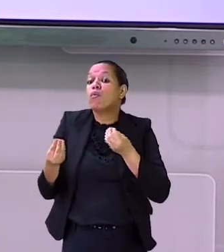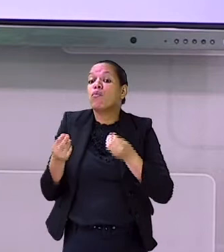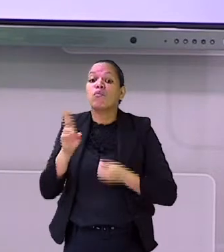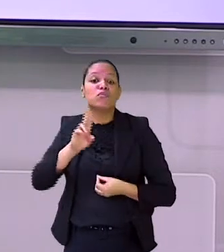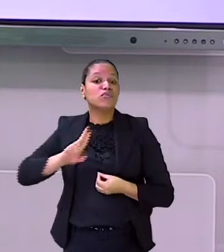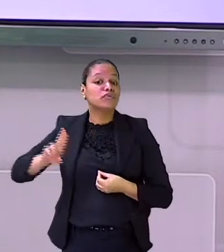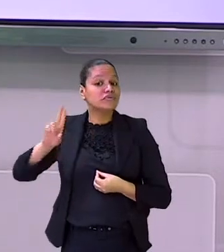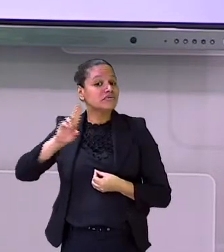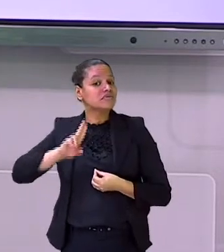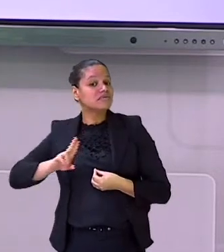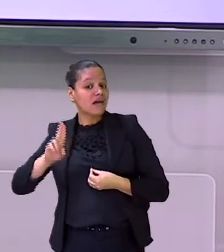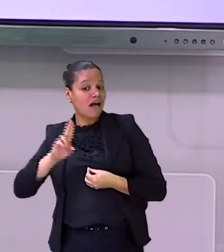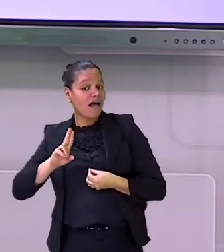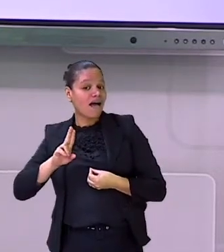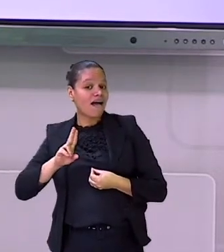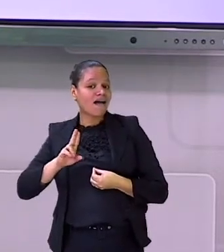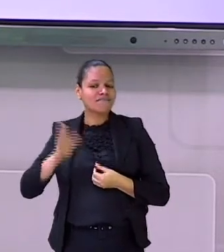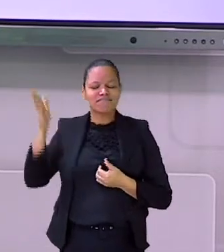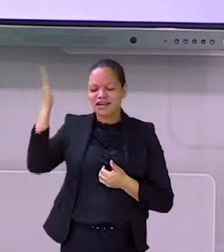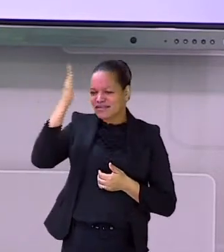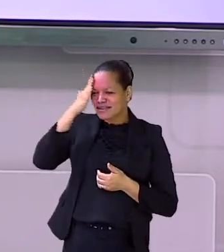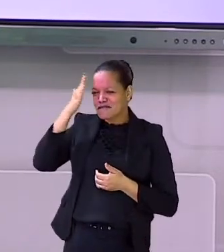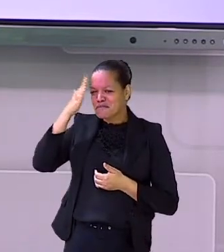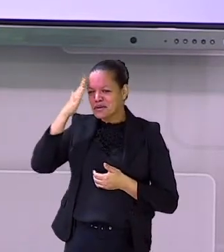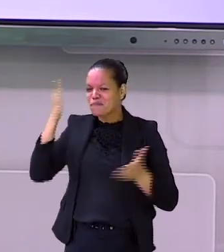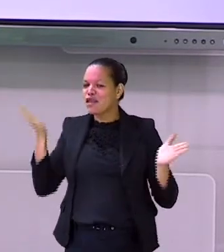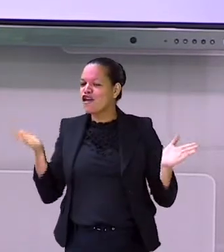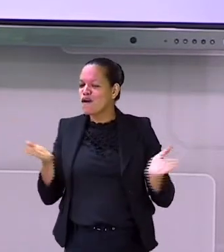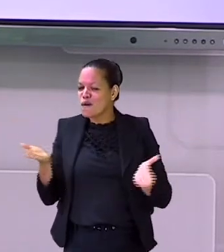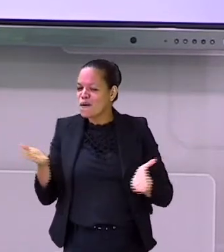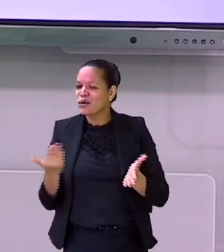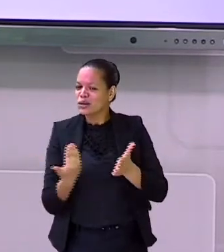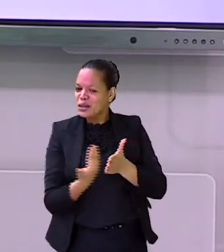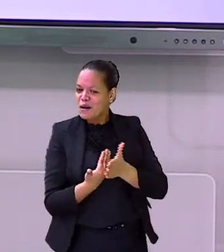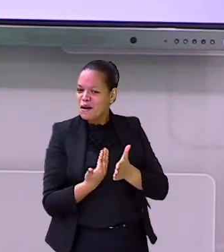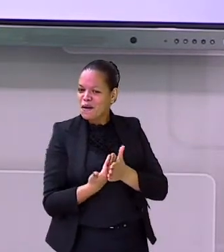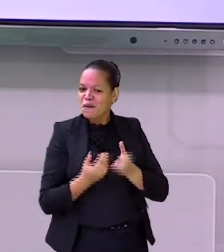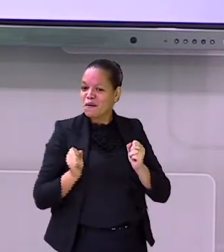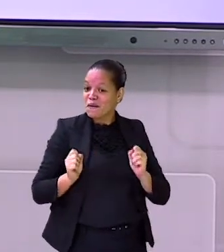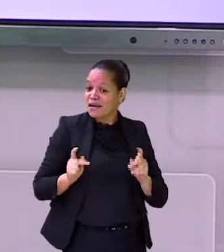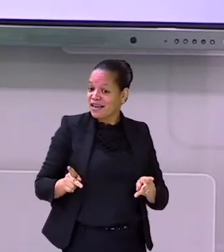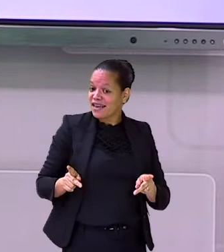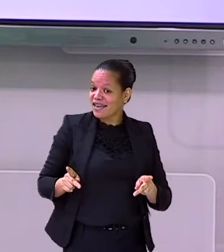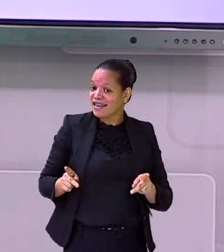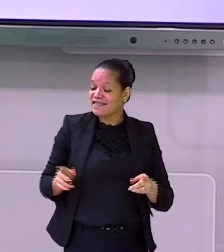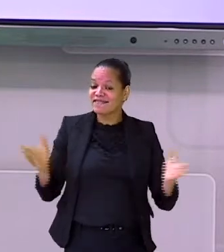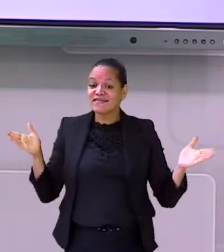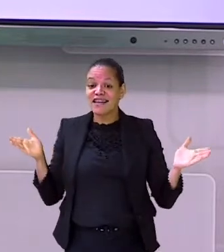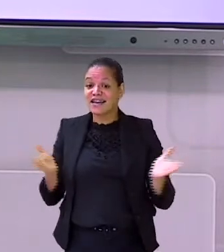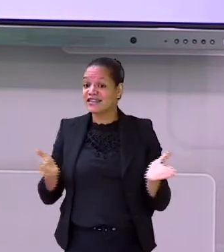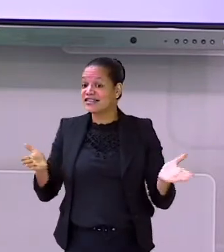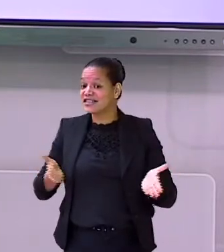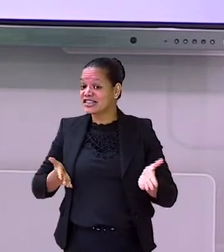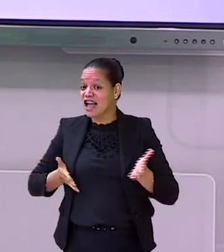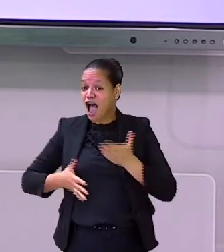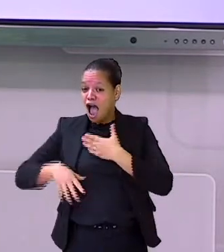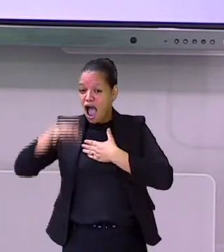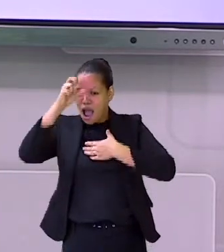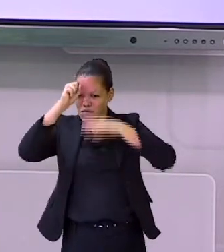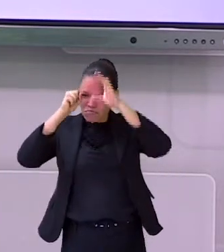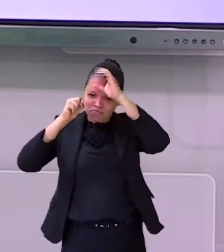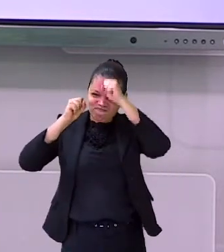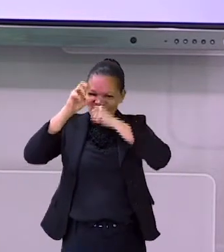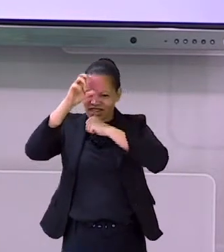interpreta. Isso tudo vamos aprender na nossa aula de hoje. Bom, nós já aprendemos a ler